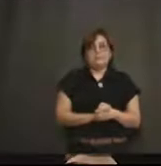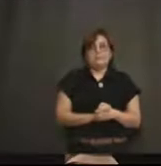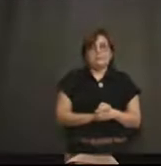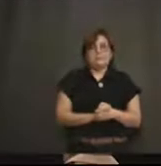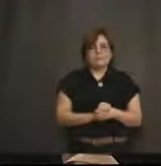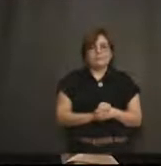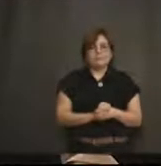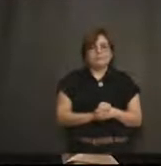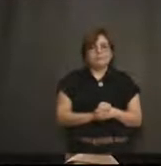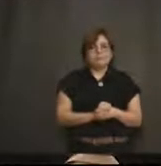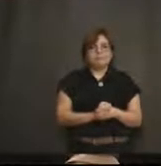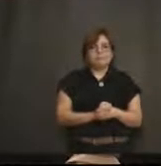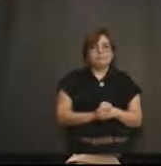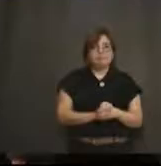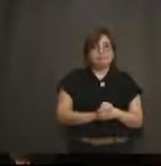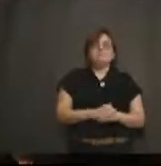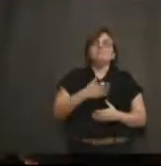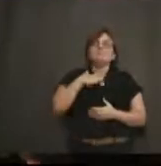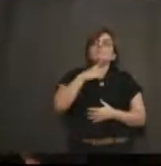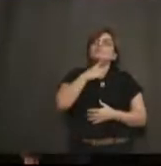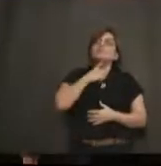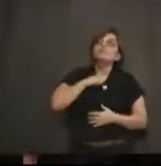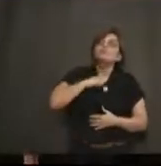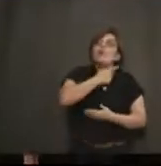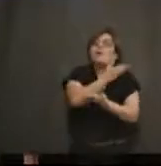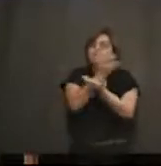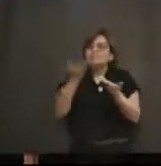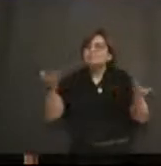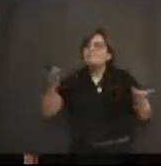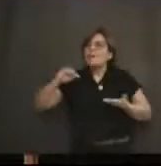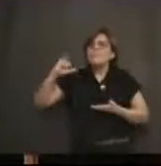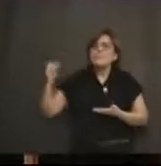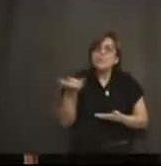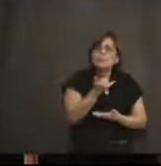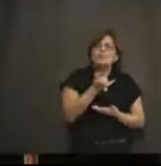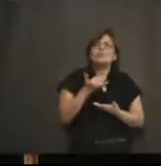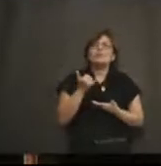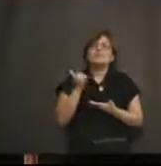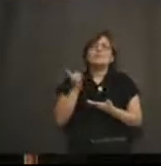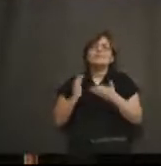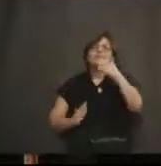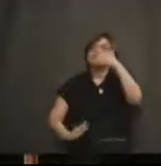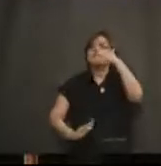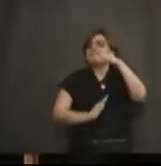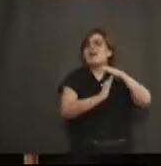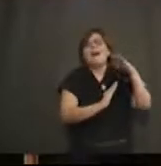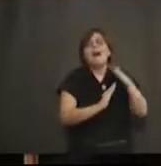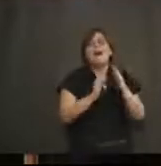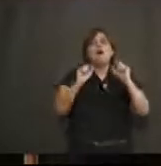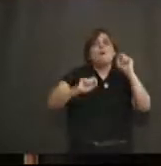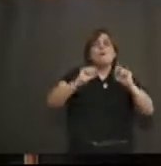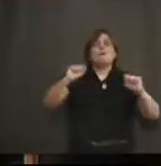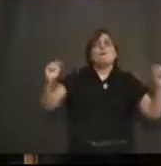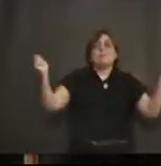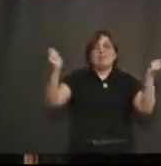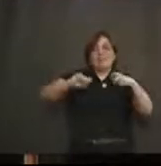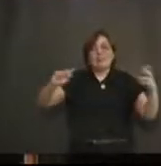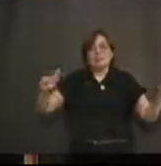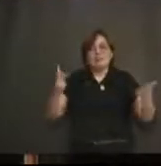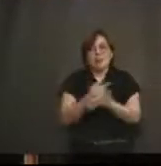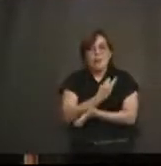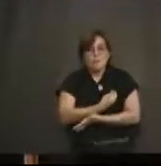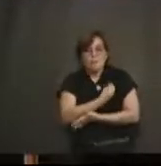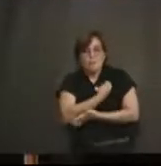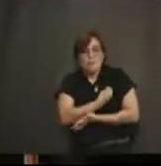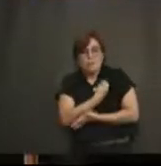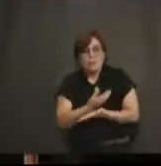Janete. Eu desejo que cada um aproveite o máximo que a Bienal tem a oferecer, que vivam esse evento nos mínimos detalhes, porque